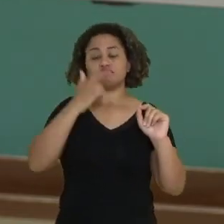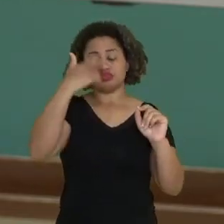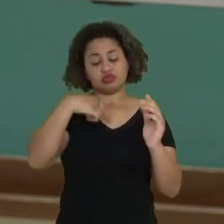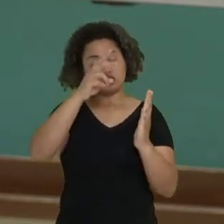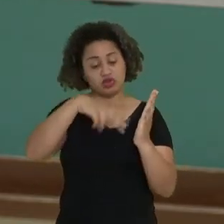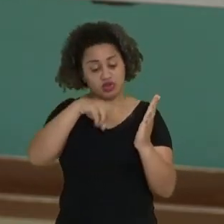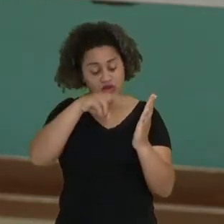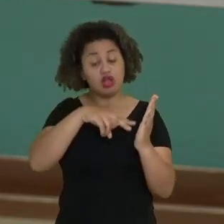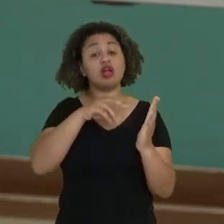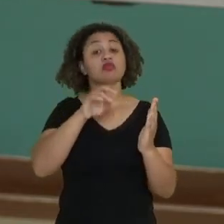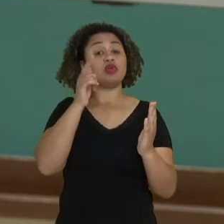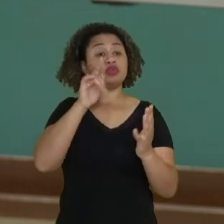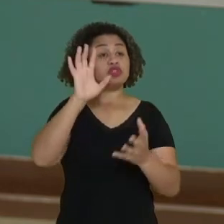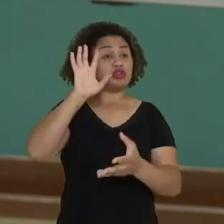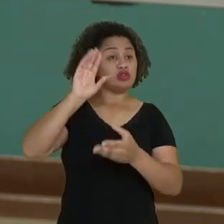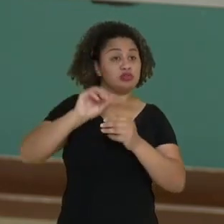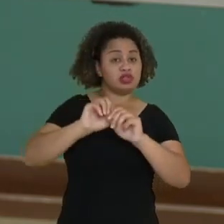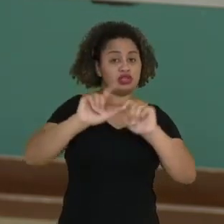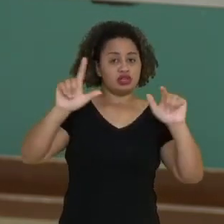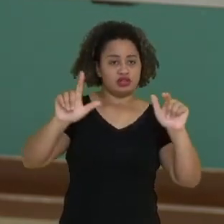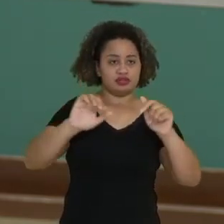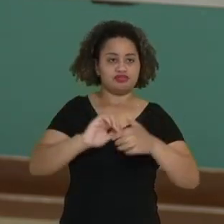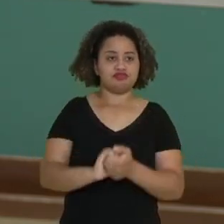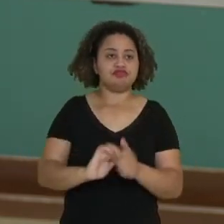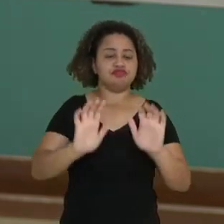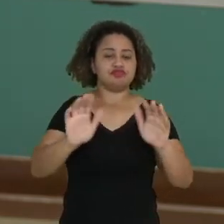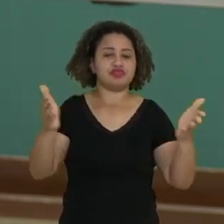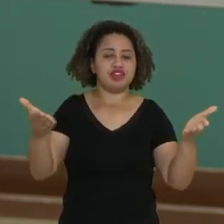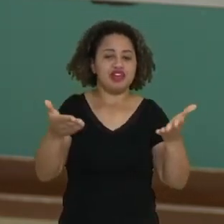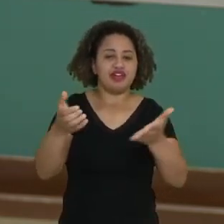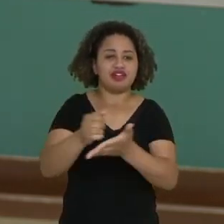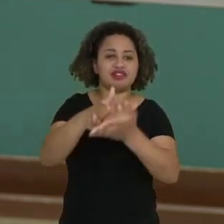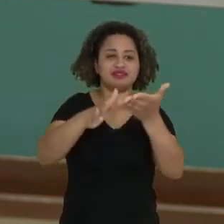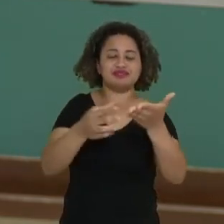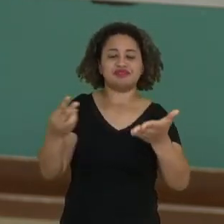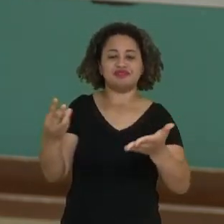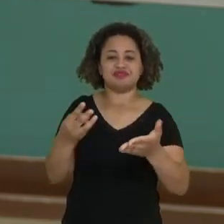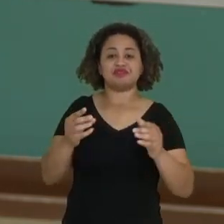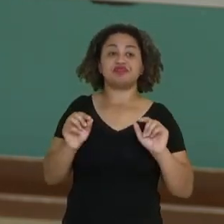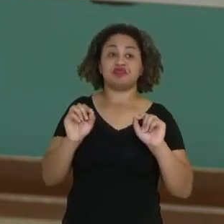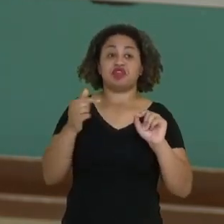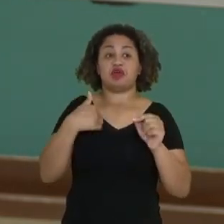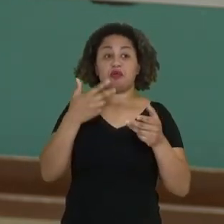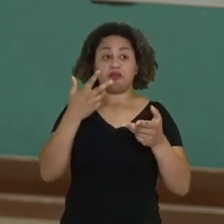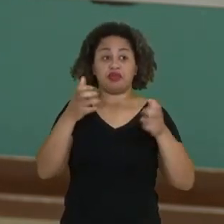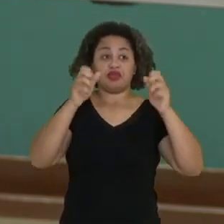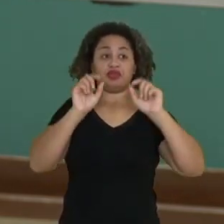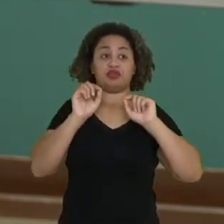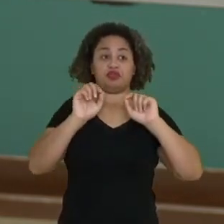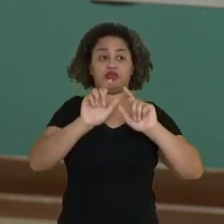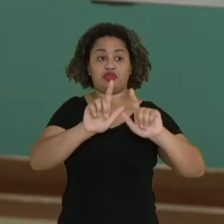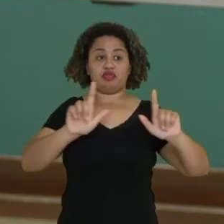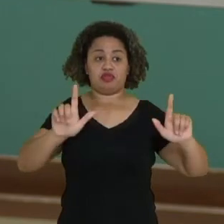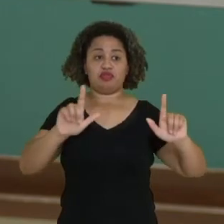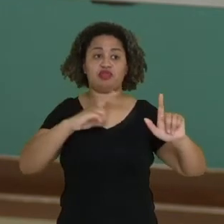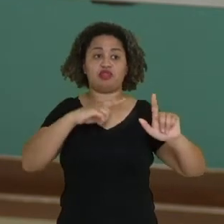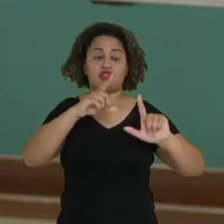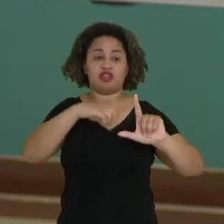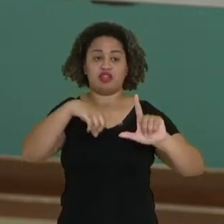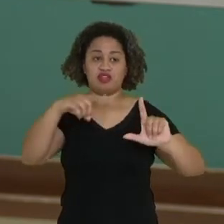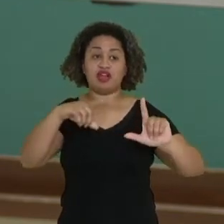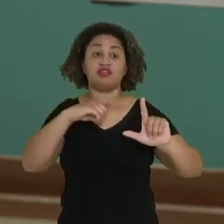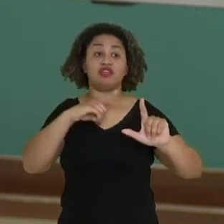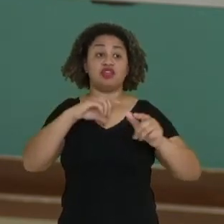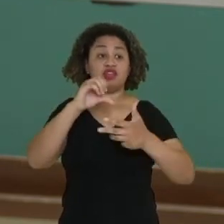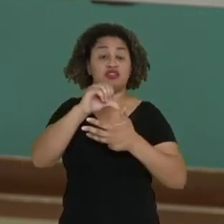a compreensão do conteúdo. Chegamos à atividade 3 e olha aqui, um gráfico que caiu no